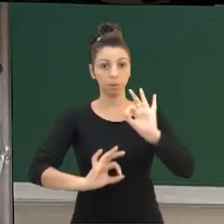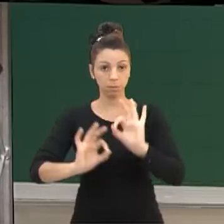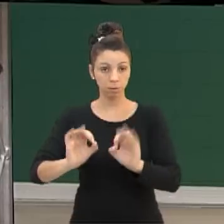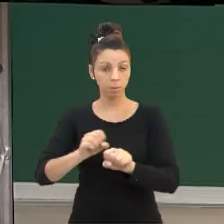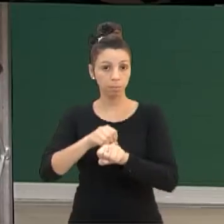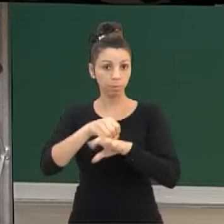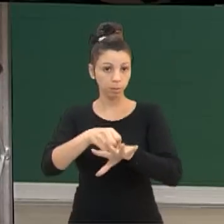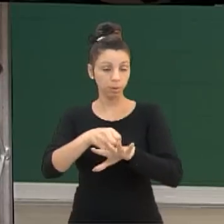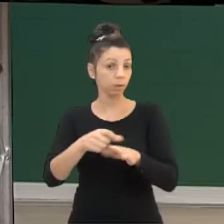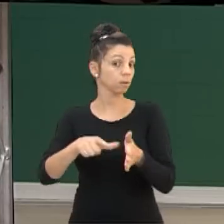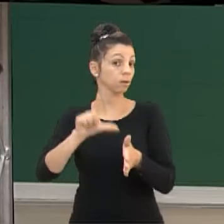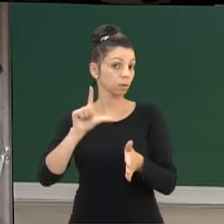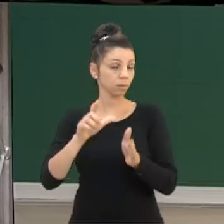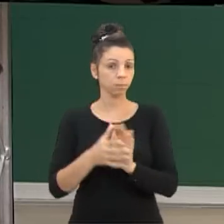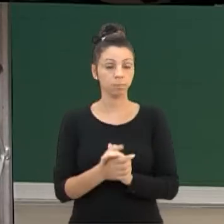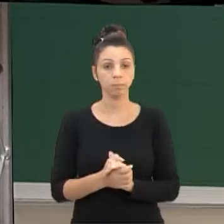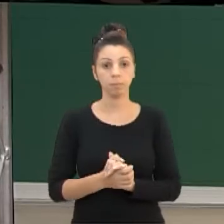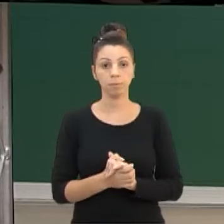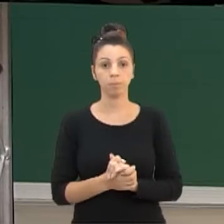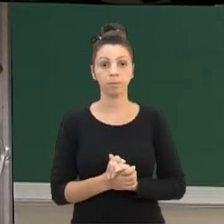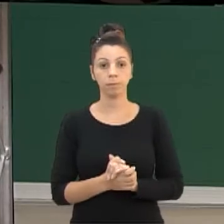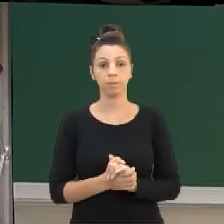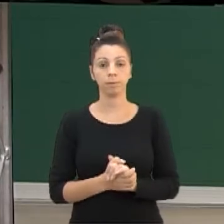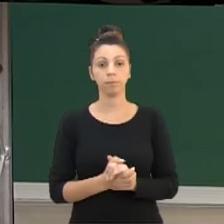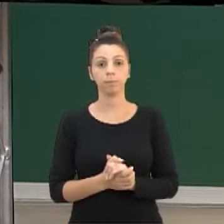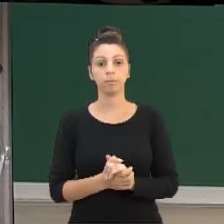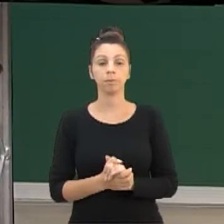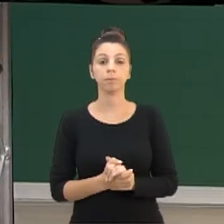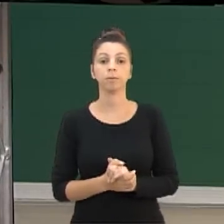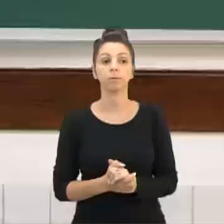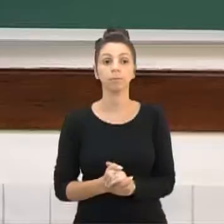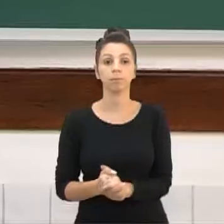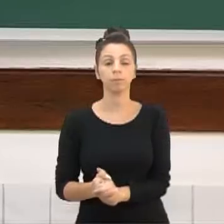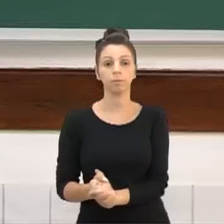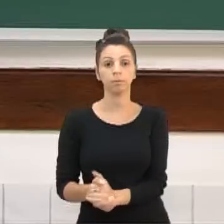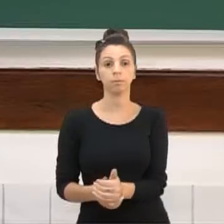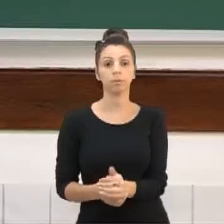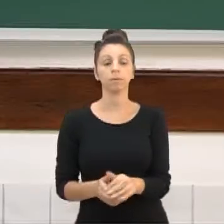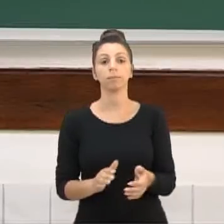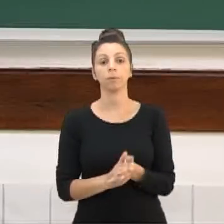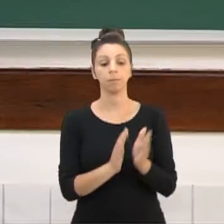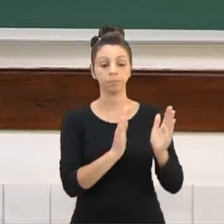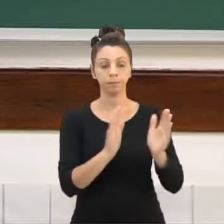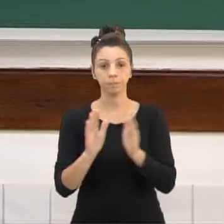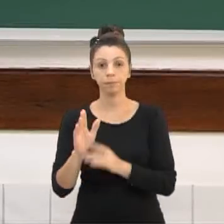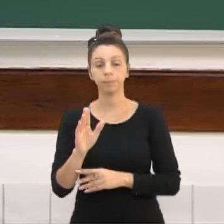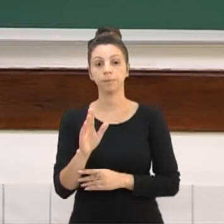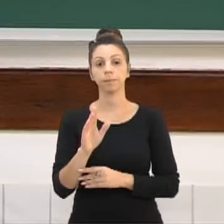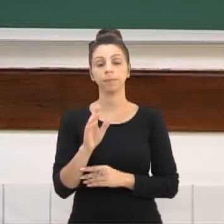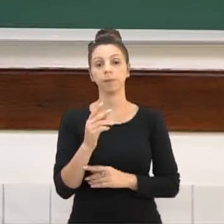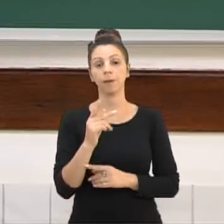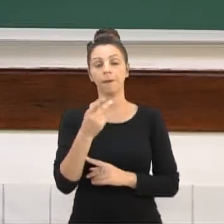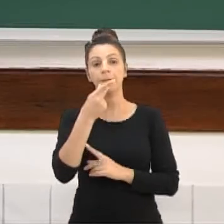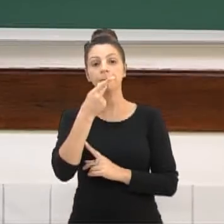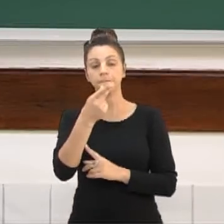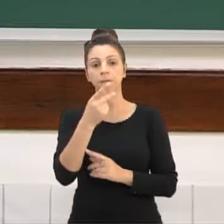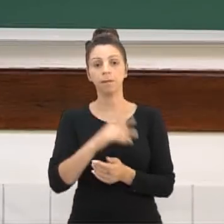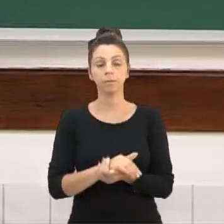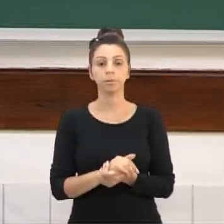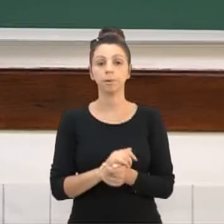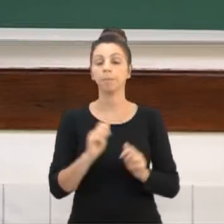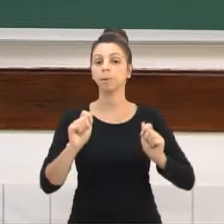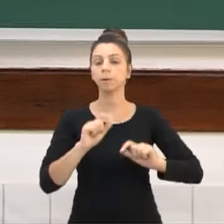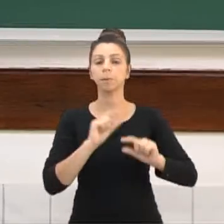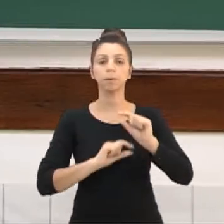podcast. Turnos de fala. Os turnos de fala, né, se referem, por exemplo, a